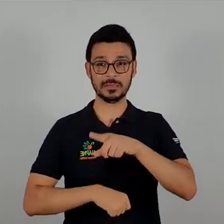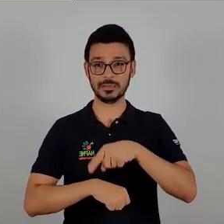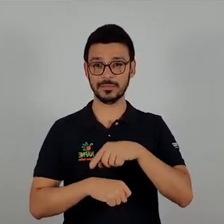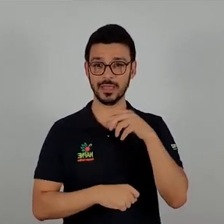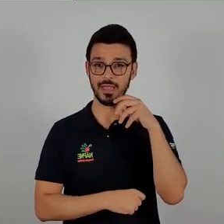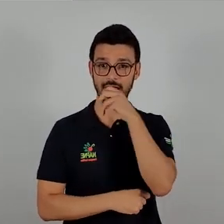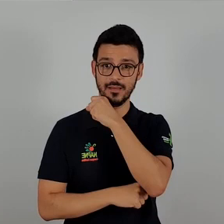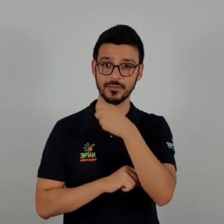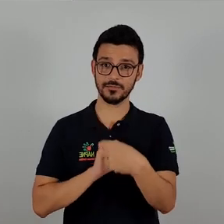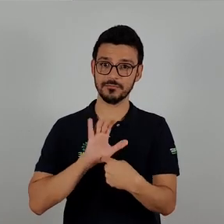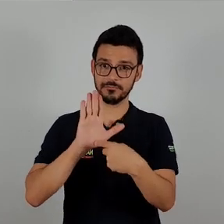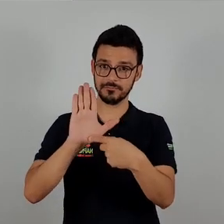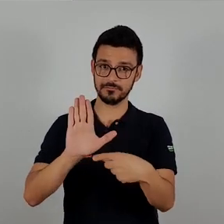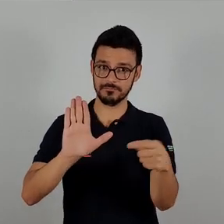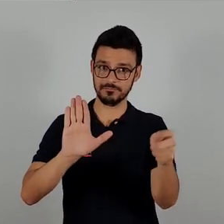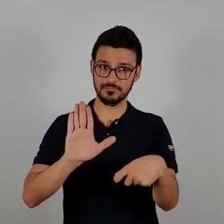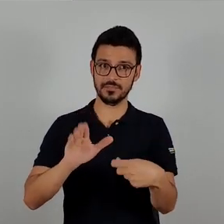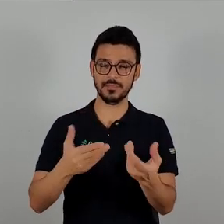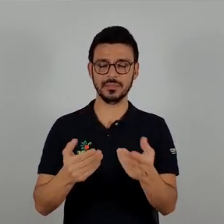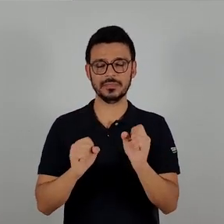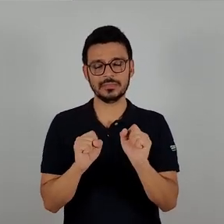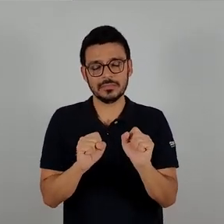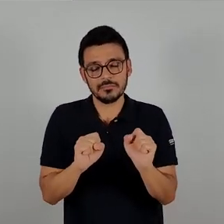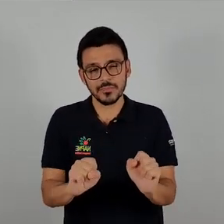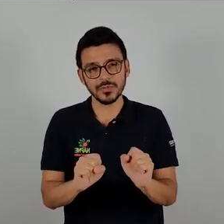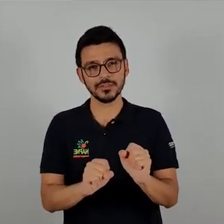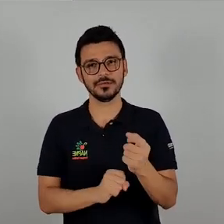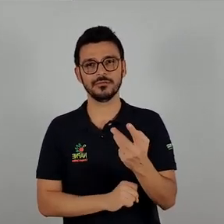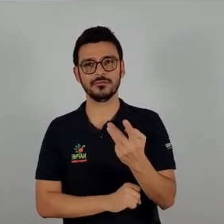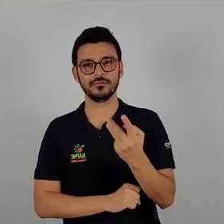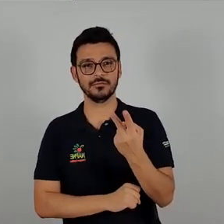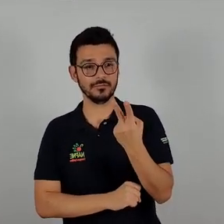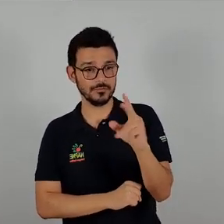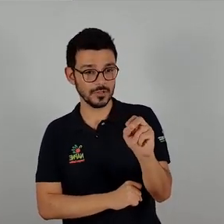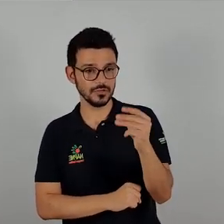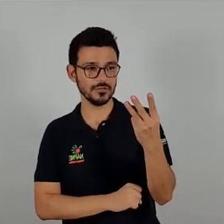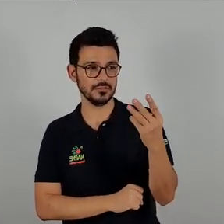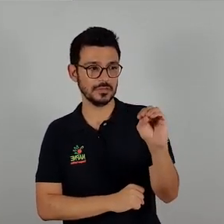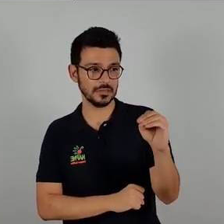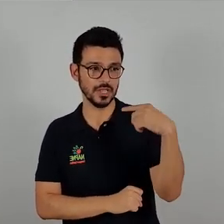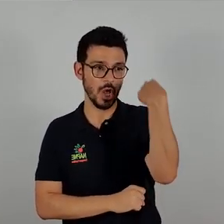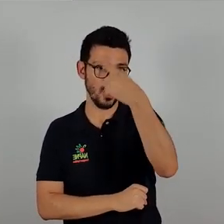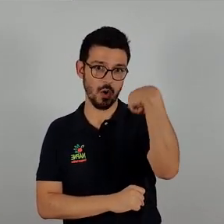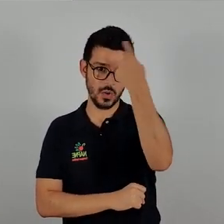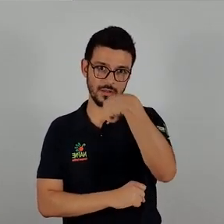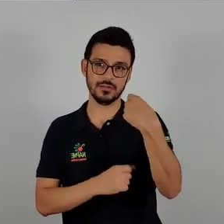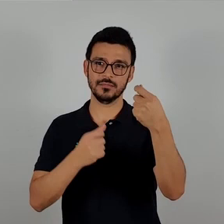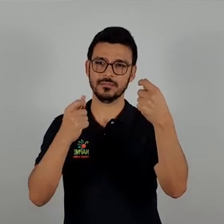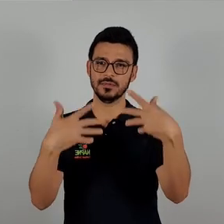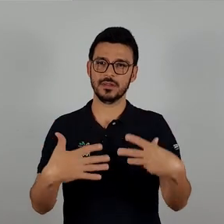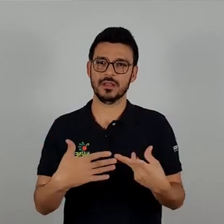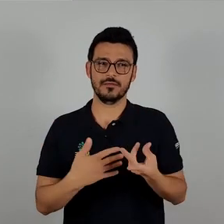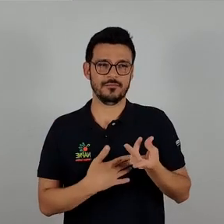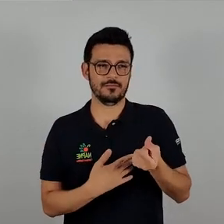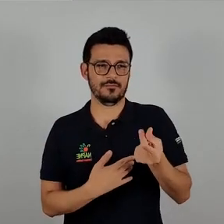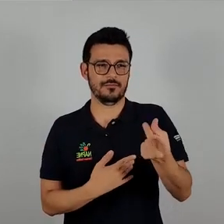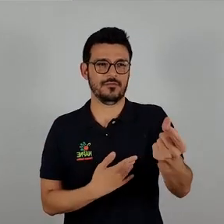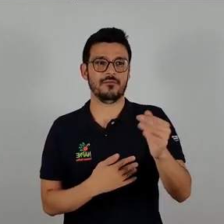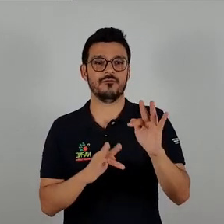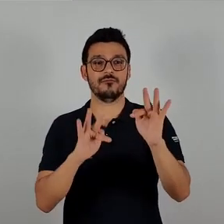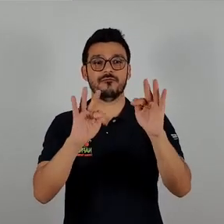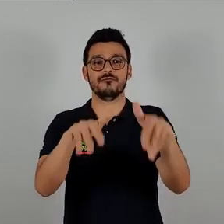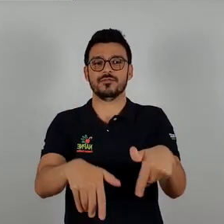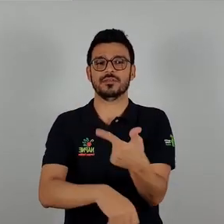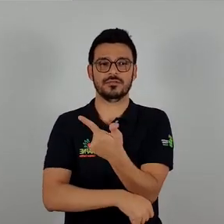O Guilherme está falando aqui que achou a aula super interessante, e eu queria também aproveitar essa deixa do Guilherme para pedir, né, que tem